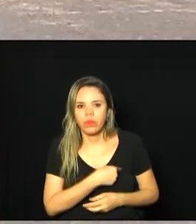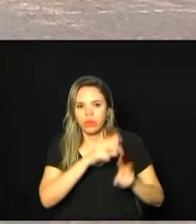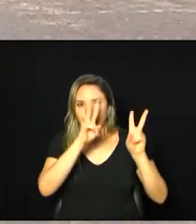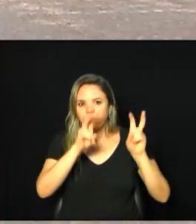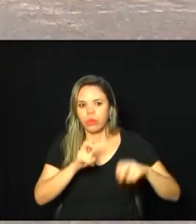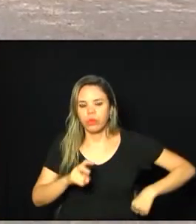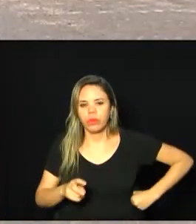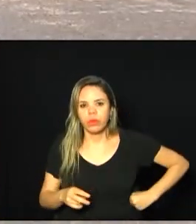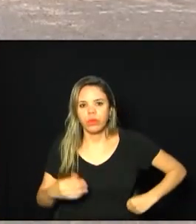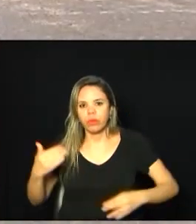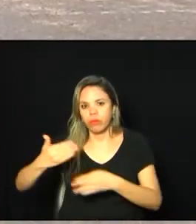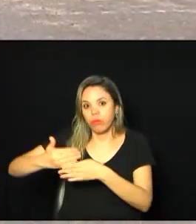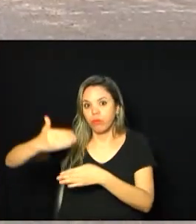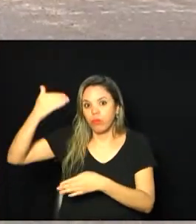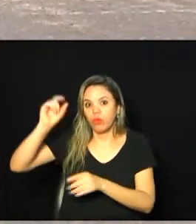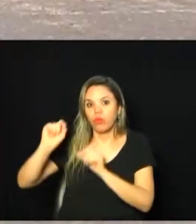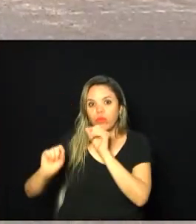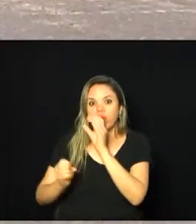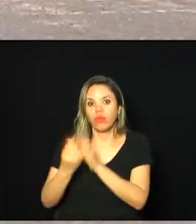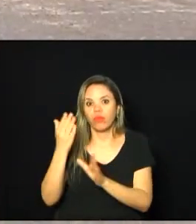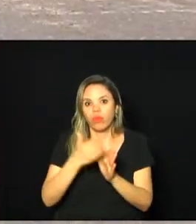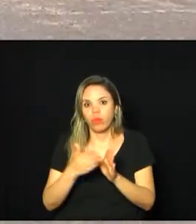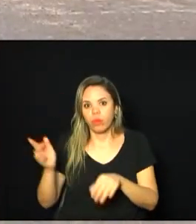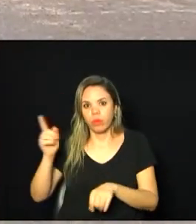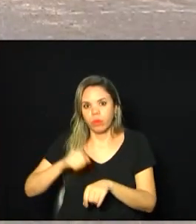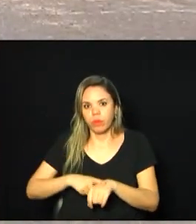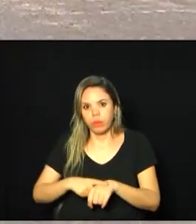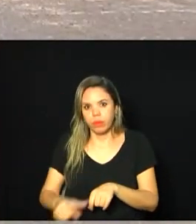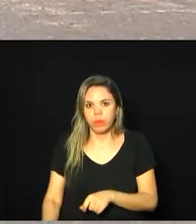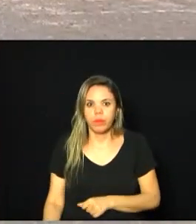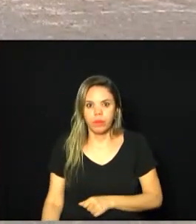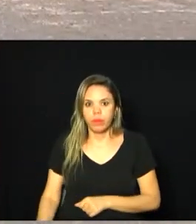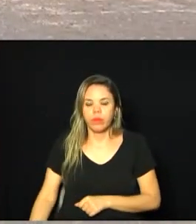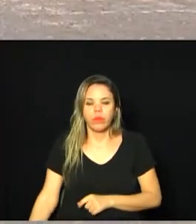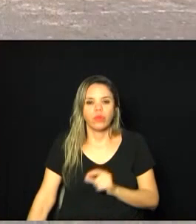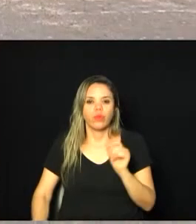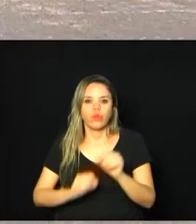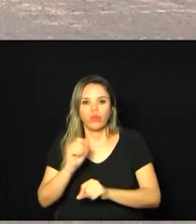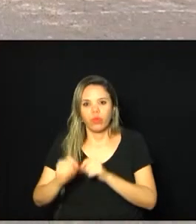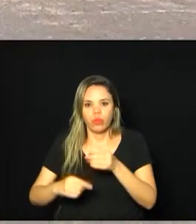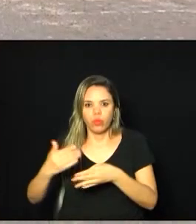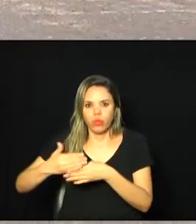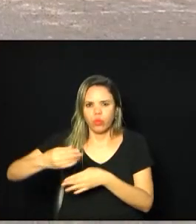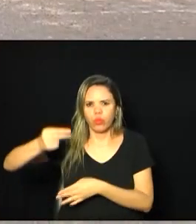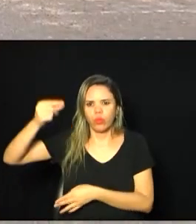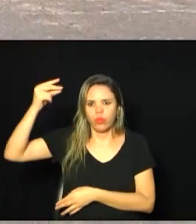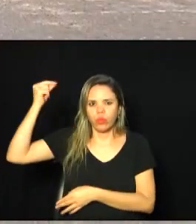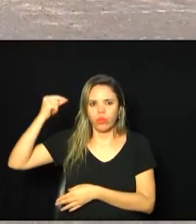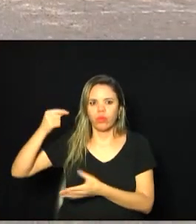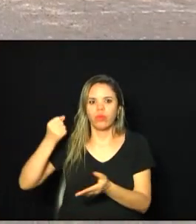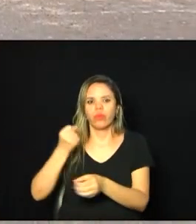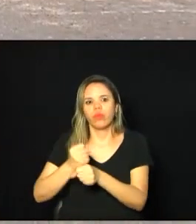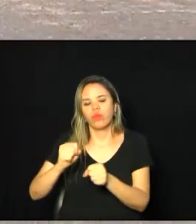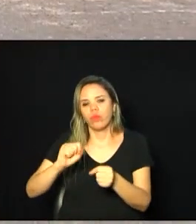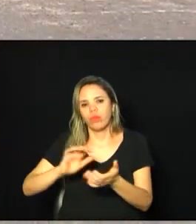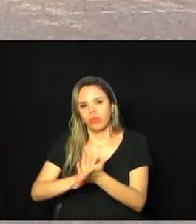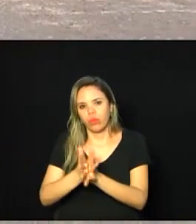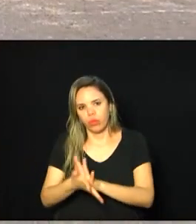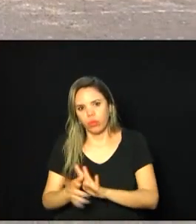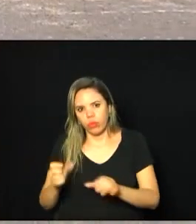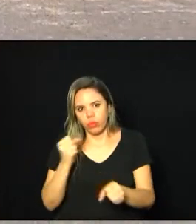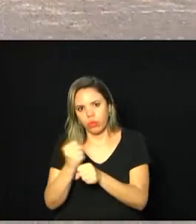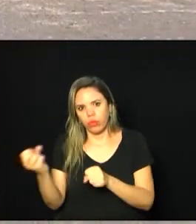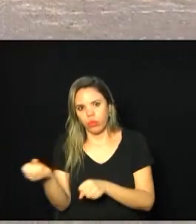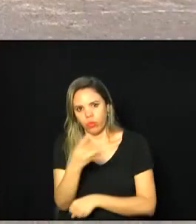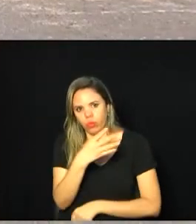tema, Muros para Quê?, surgiu do momento em que o muro antigo foi derrubado e foi construído